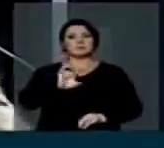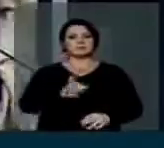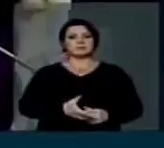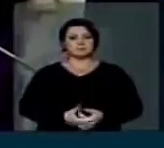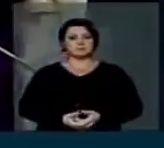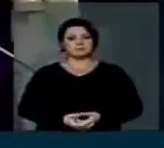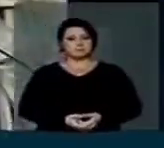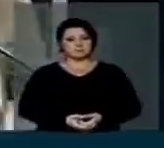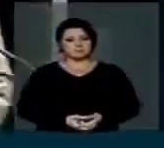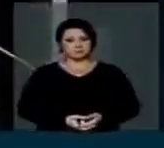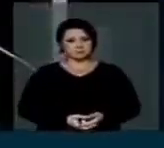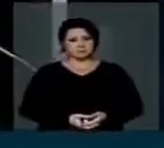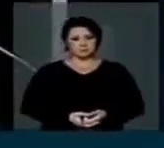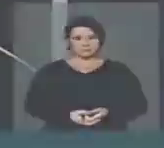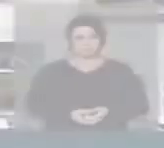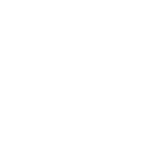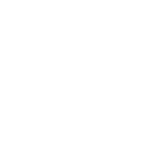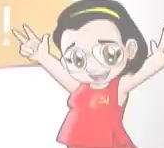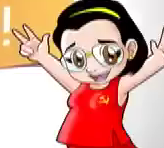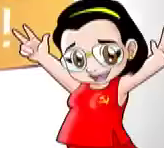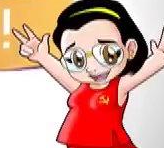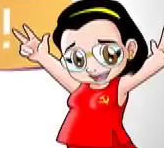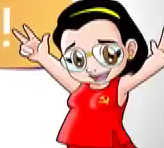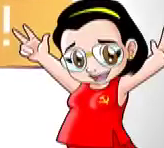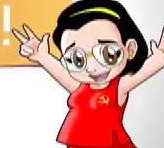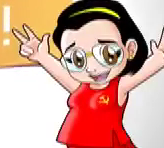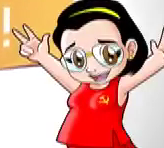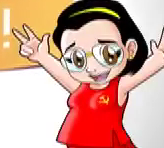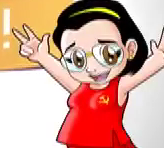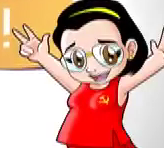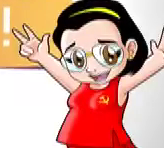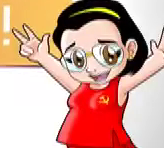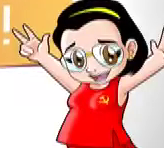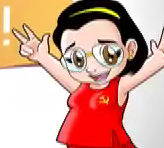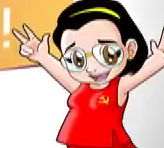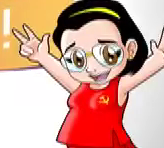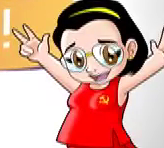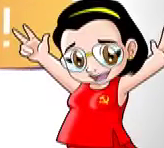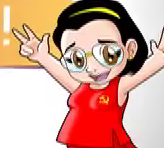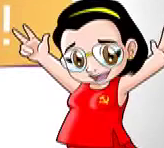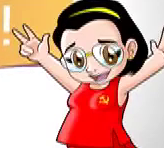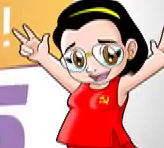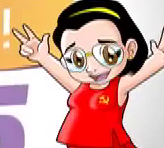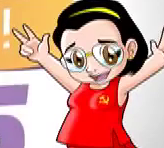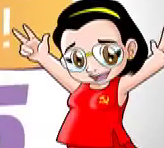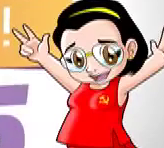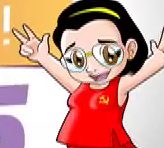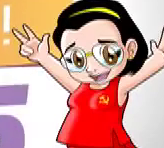Educação. O Dente. João Moraes é a nossa PD.